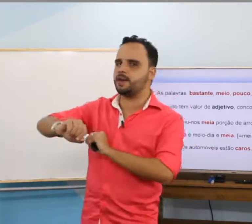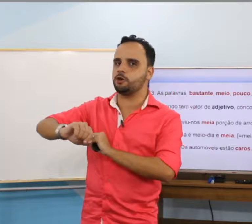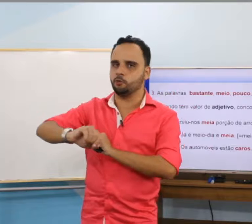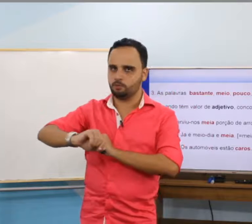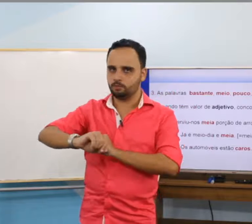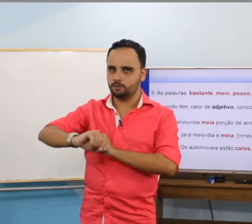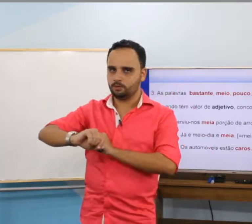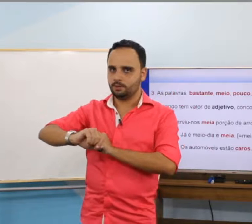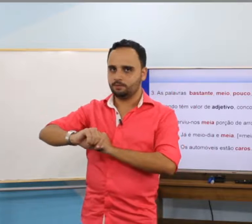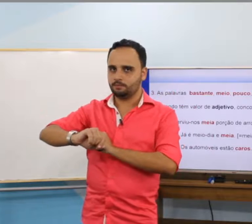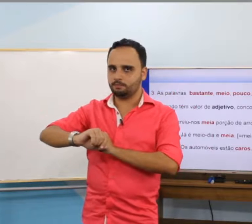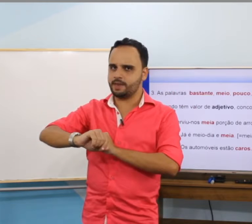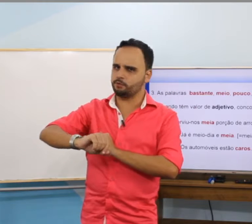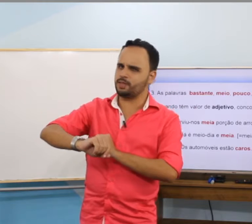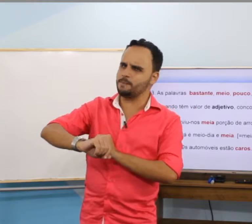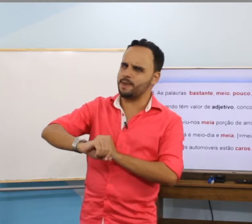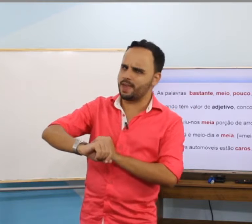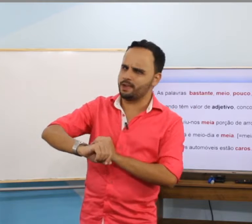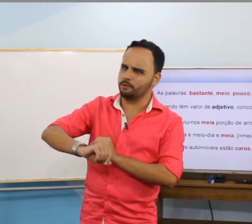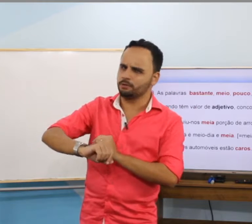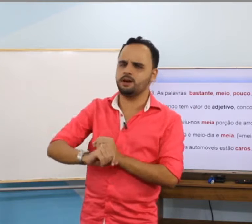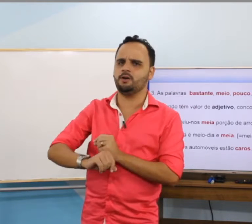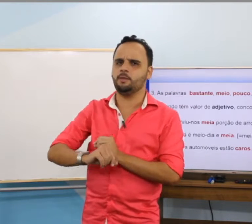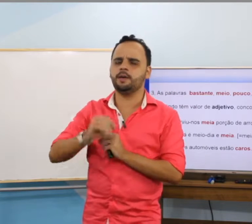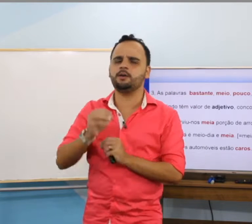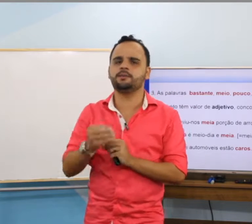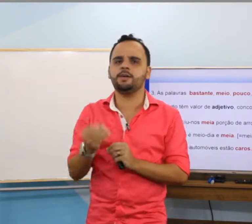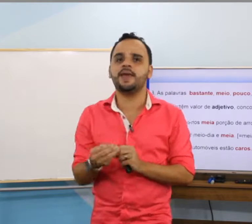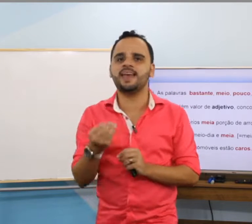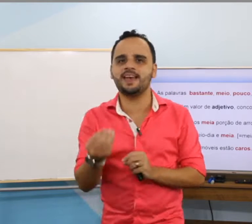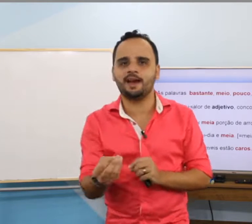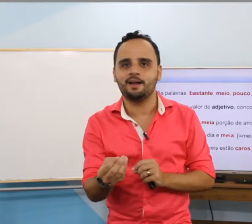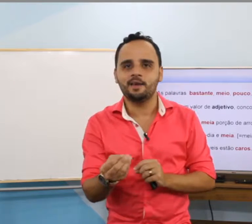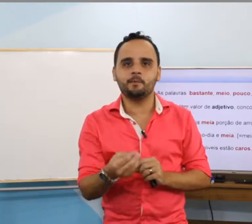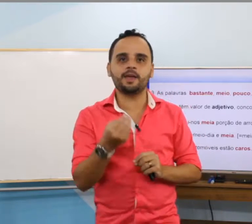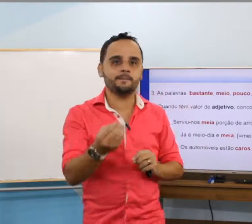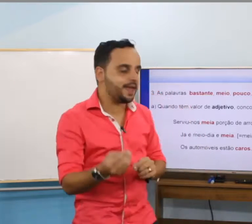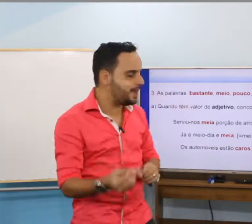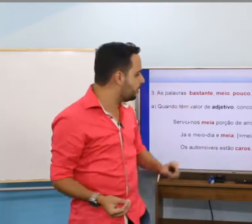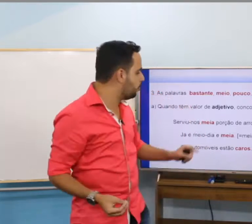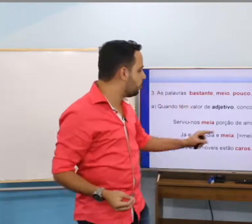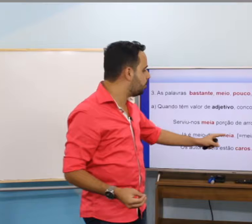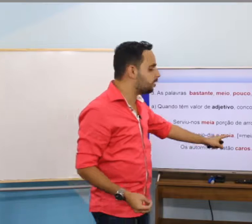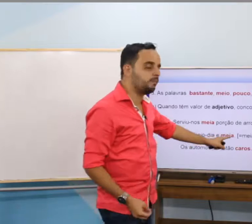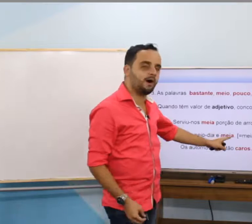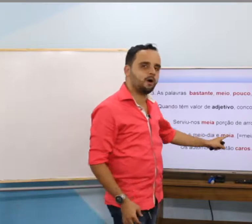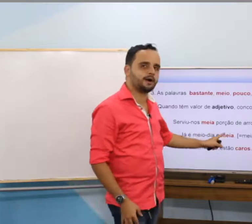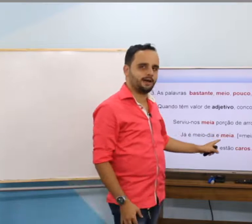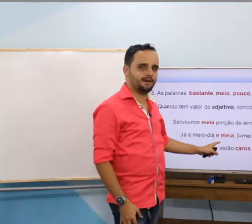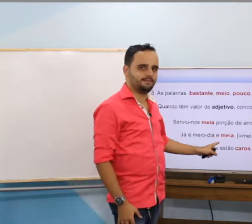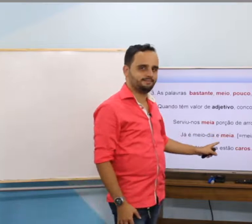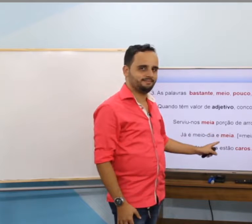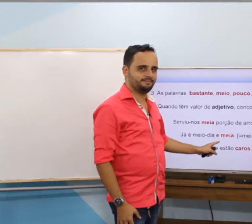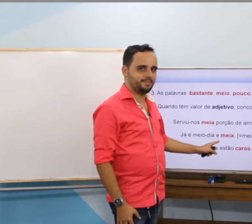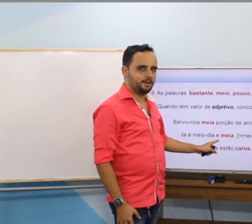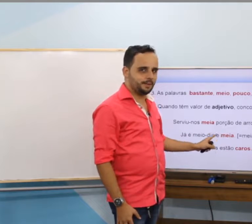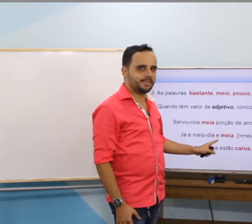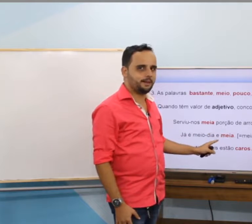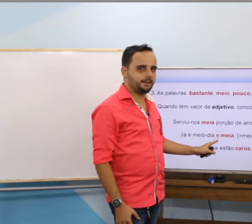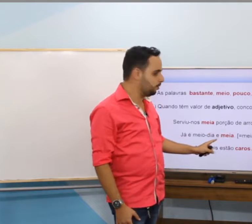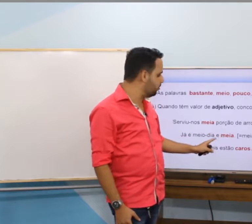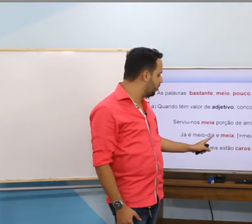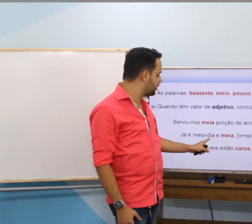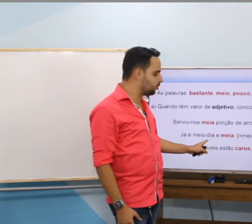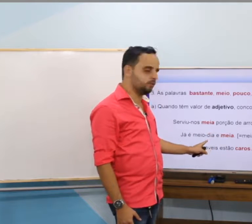já são meio-dia e meio meio-dia e meio não meio-dia e meia porque meia concorda com uma hora